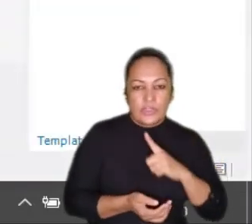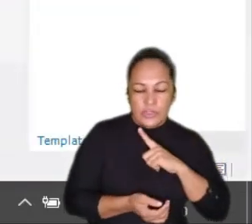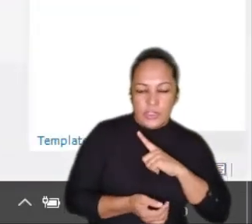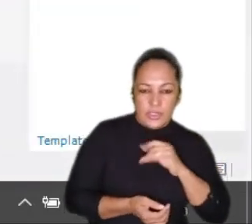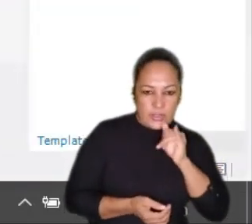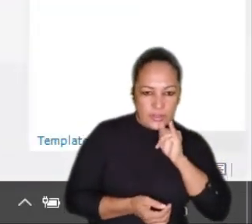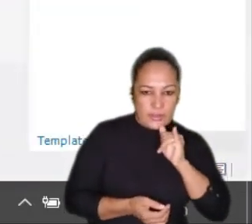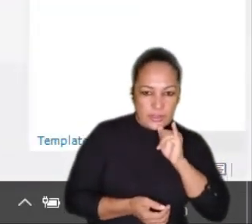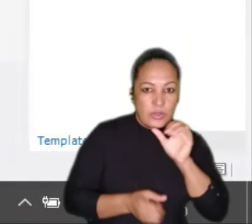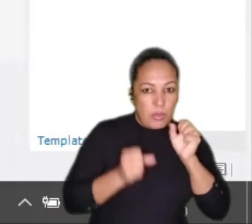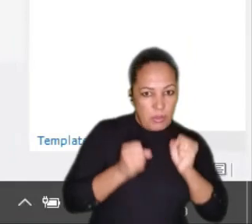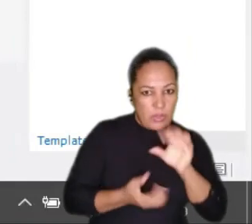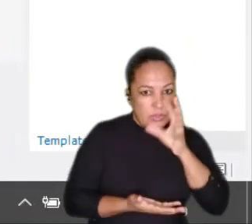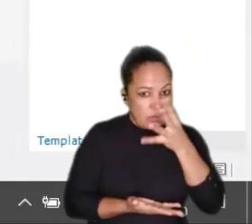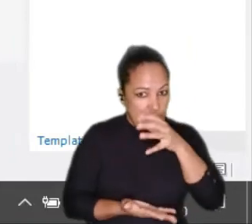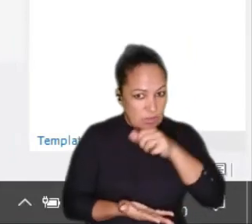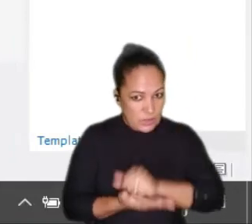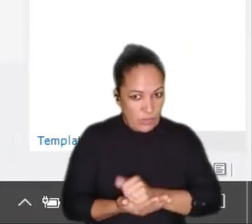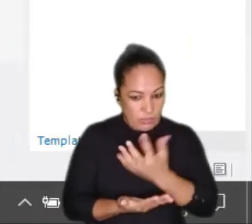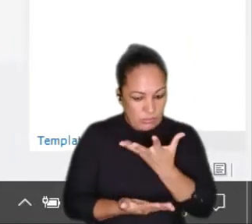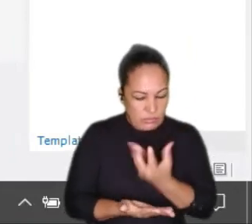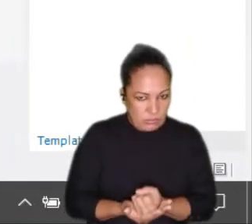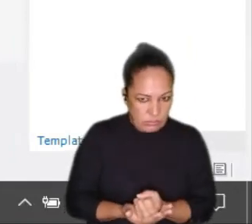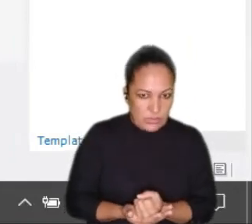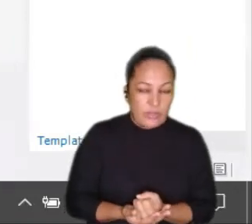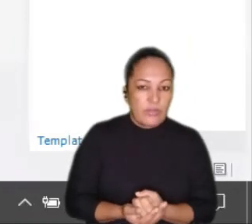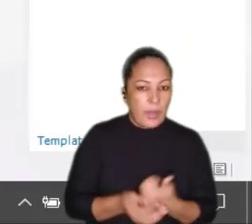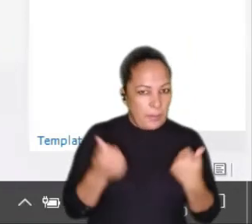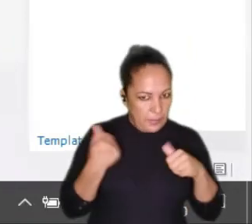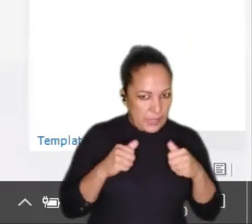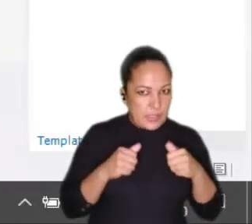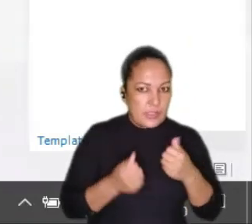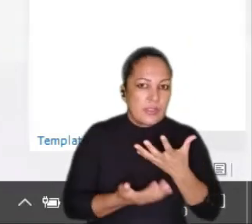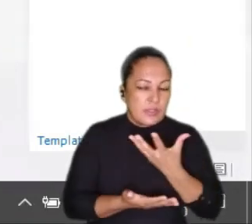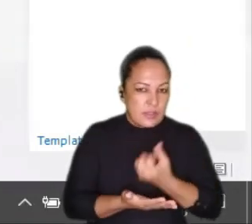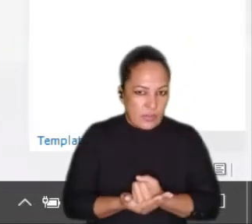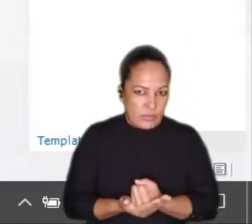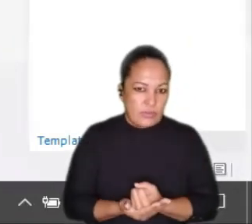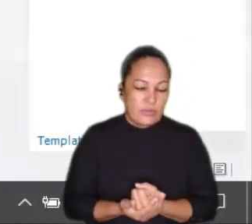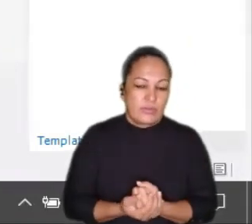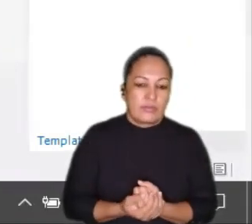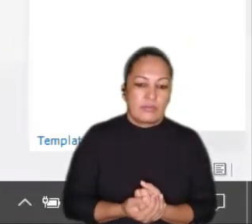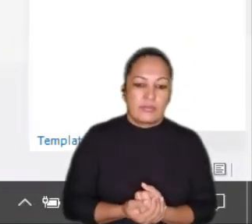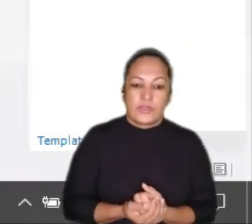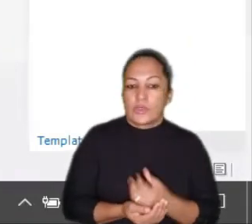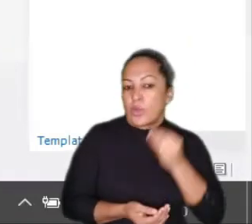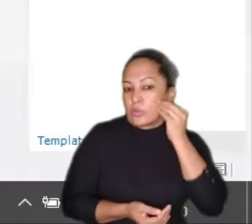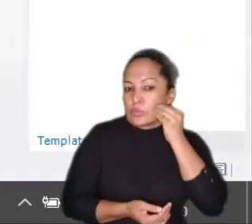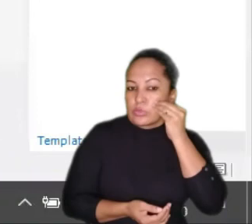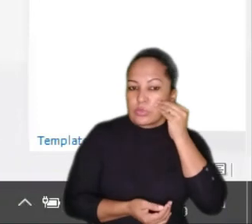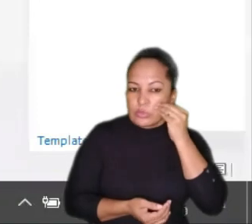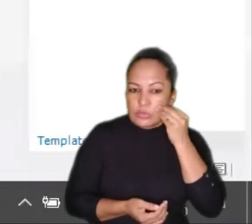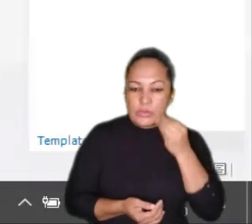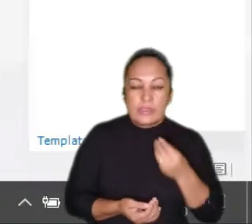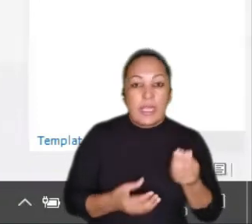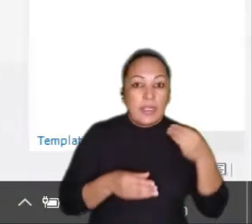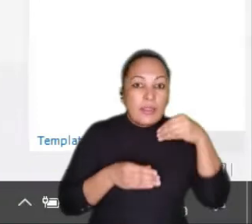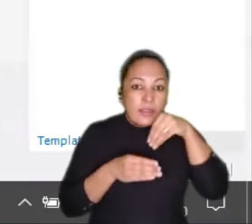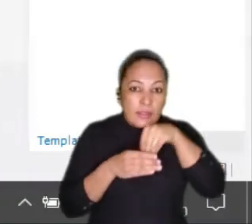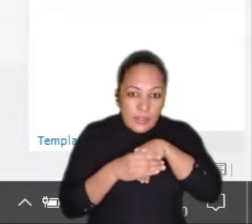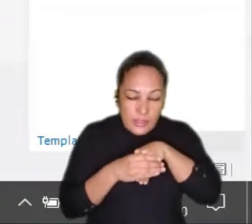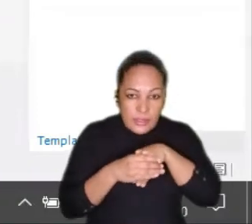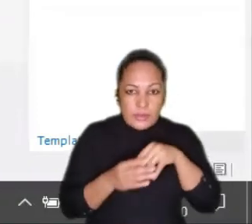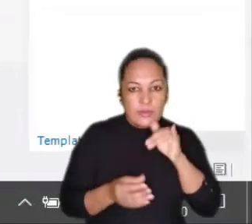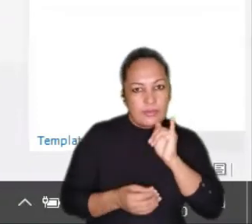aqui, ó, SQL modelo. Eu posso salvar esse modelo, tá vendo? Na verdade, eu devo salvar, né? Eu coloco aqui modelo teste,